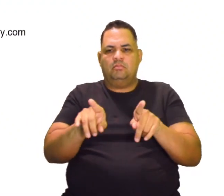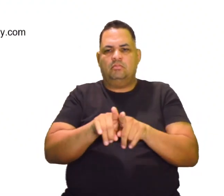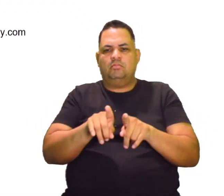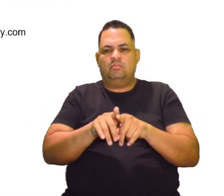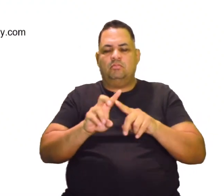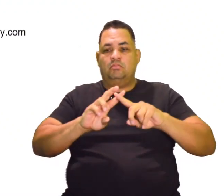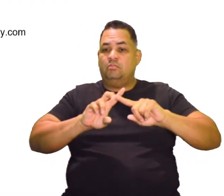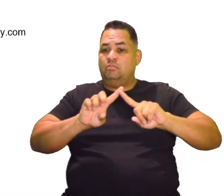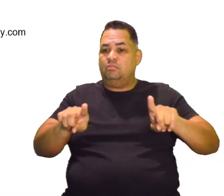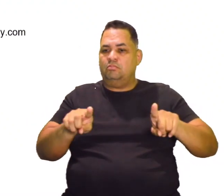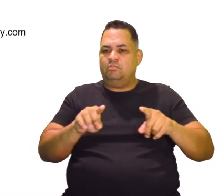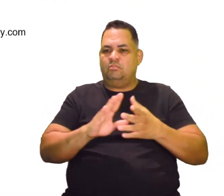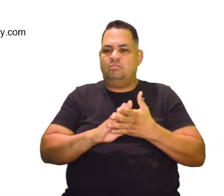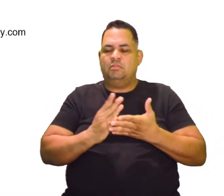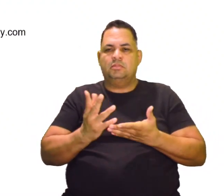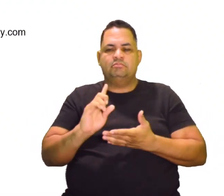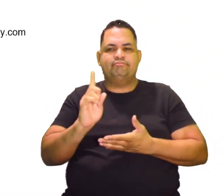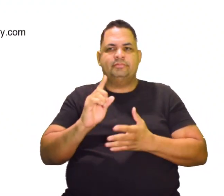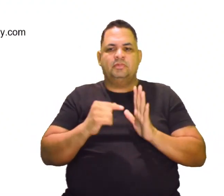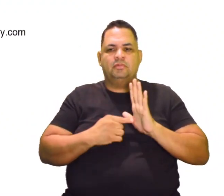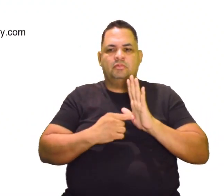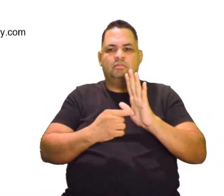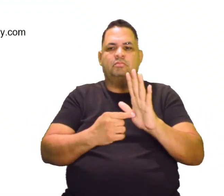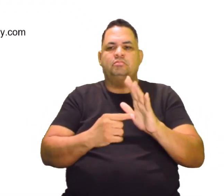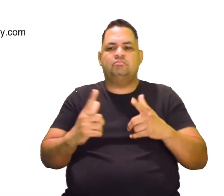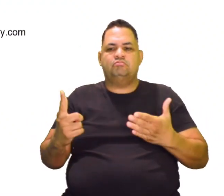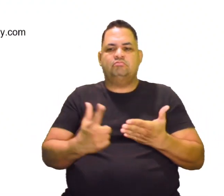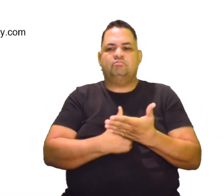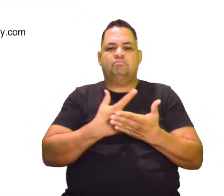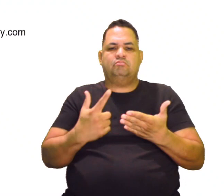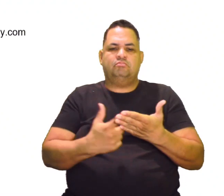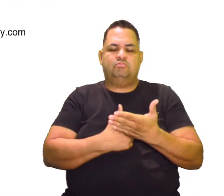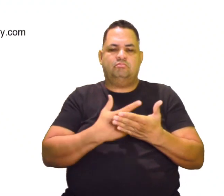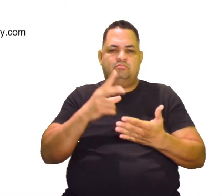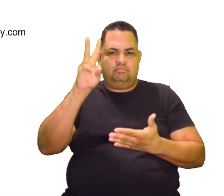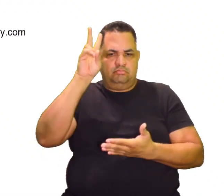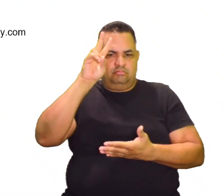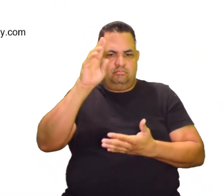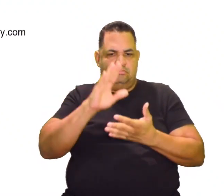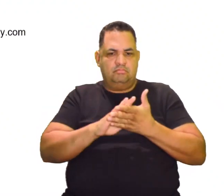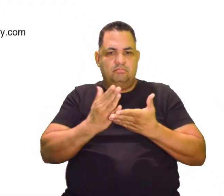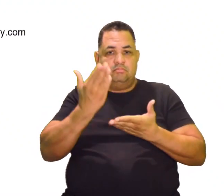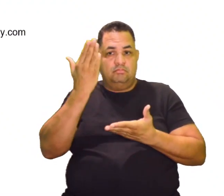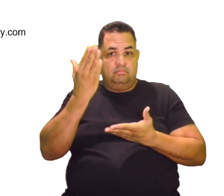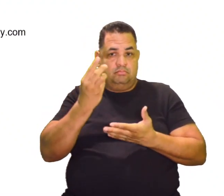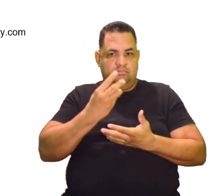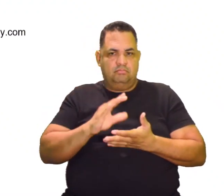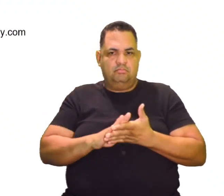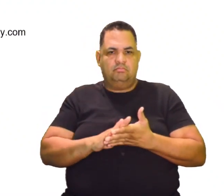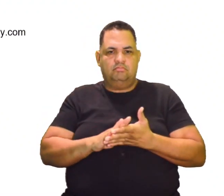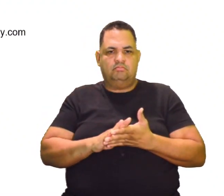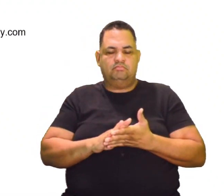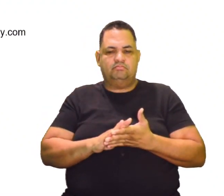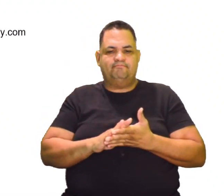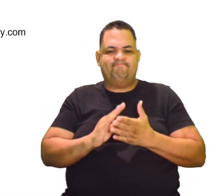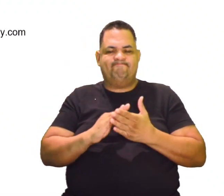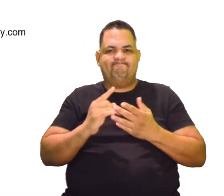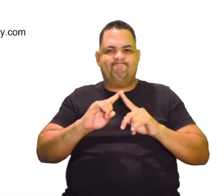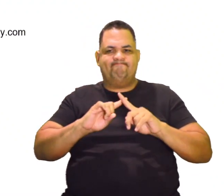porém não é muito destacado nos livros, né, mas essas são as que mais